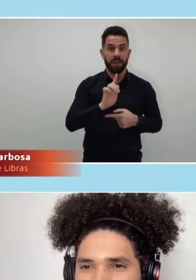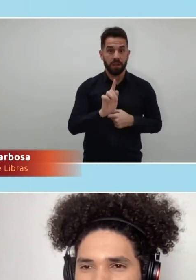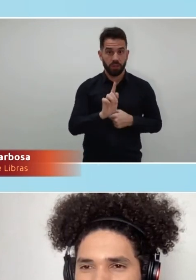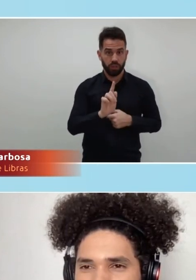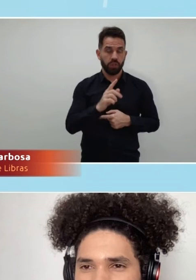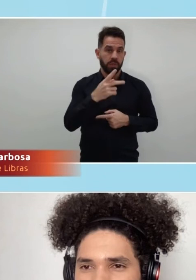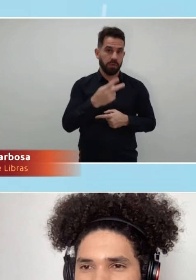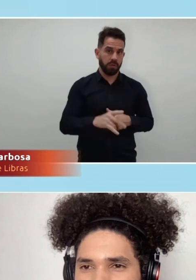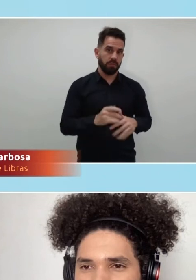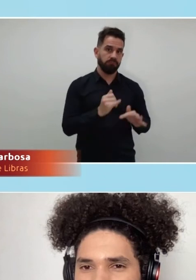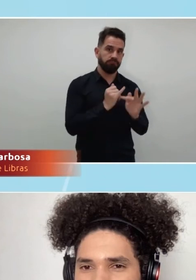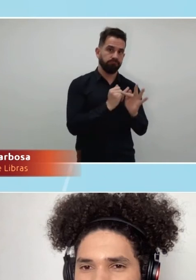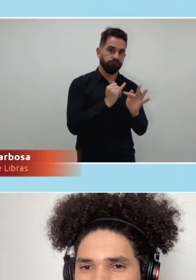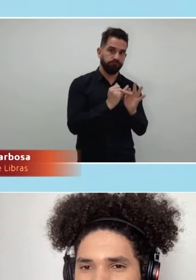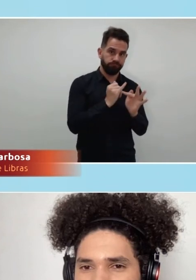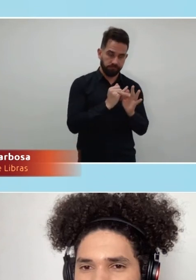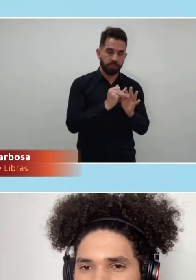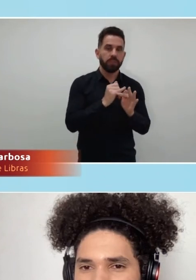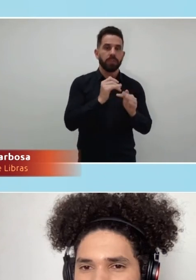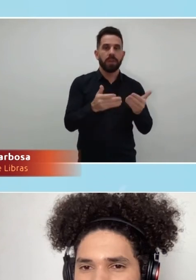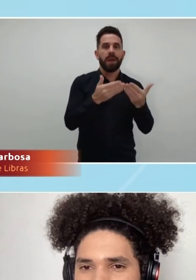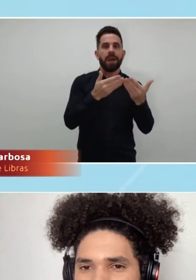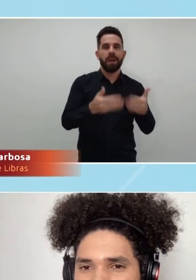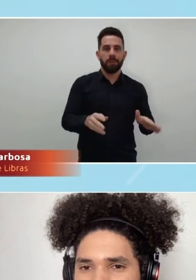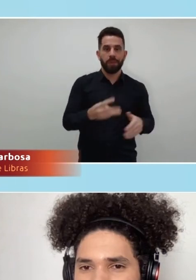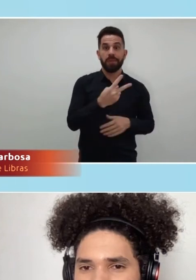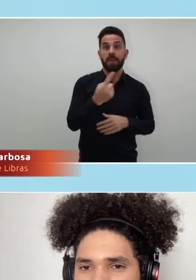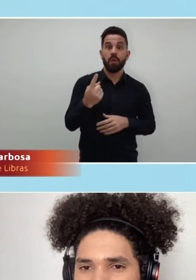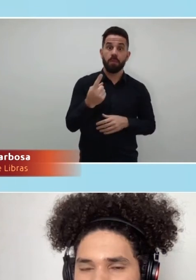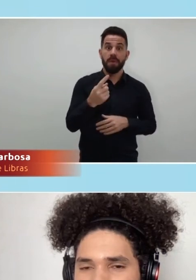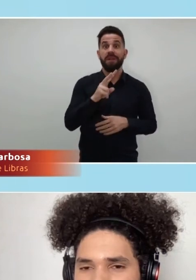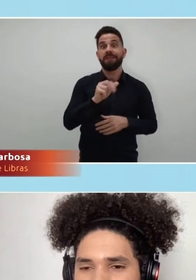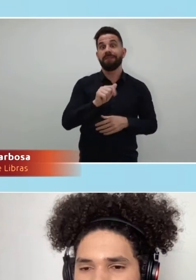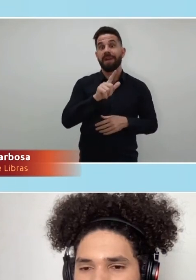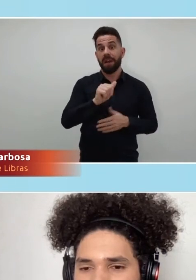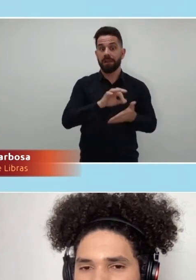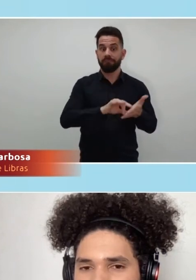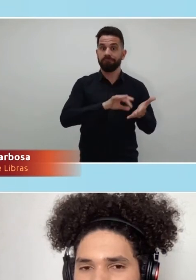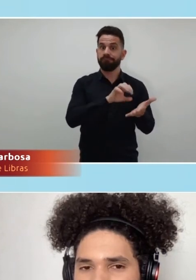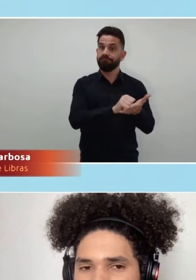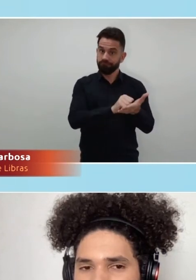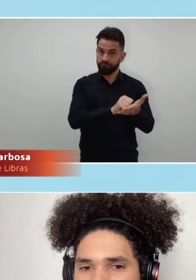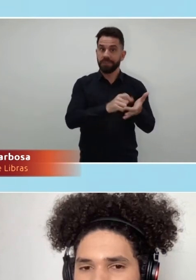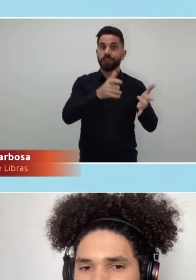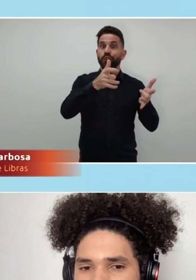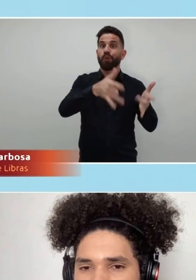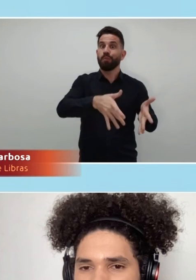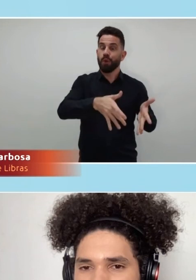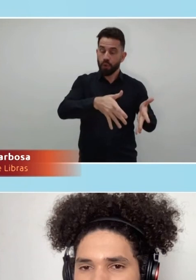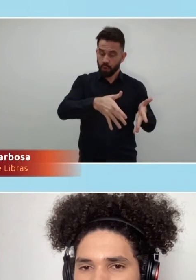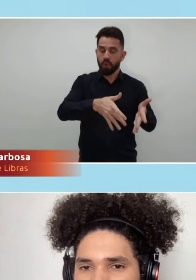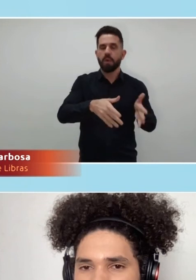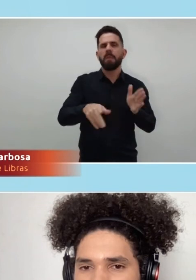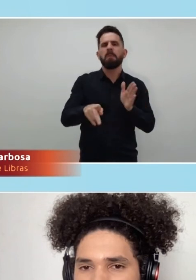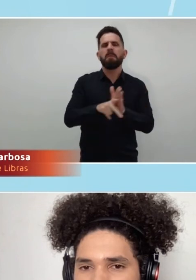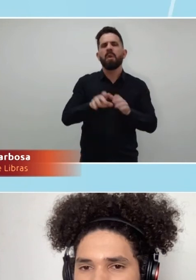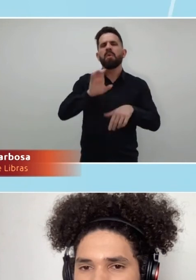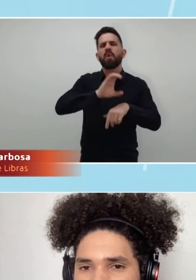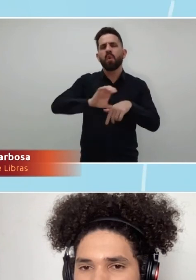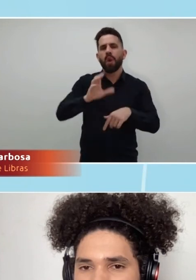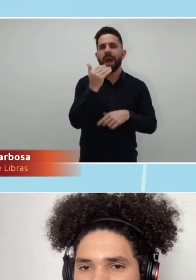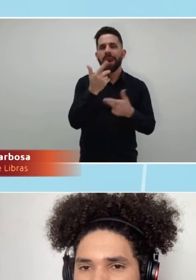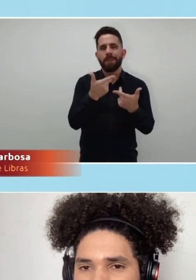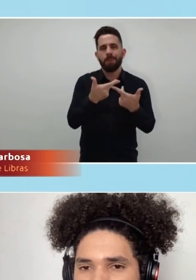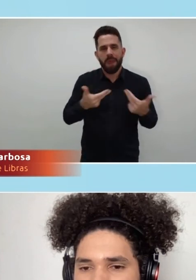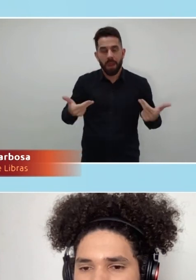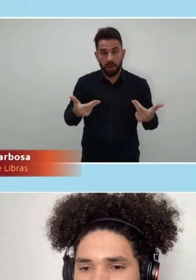vagas remanescentes no curso técnico integrado em alimentos, que é oferecido na modalidade Educação de Jovens e